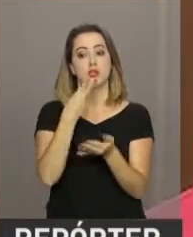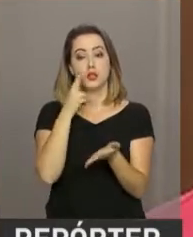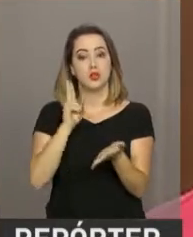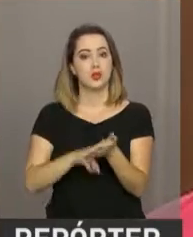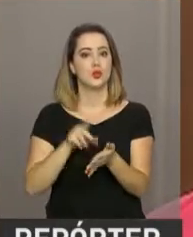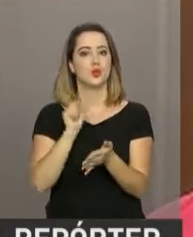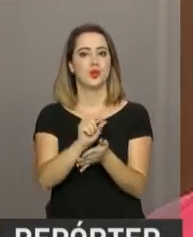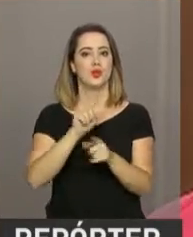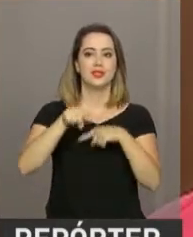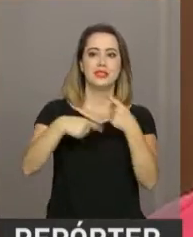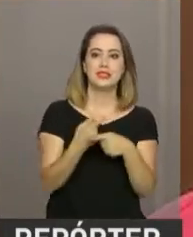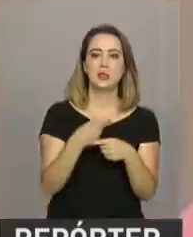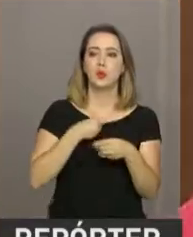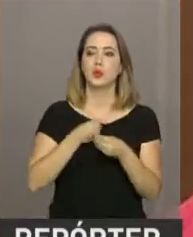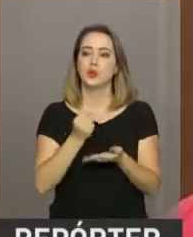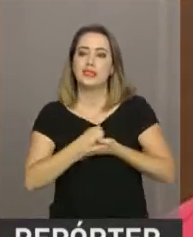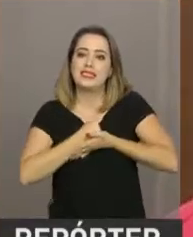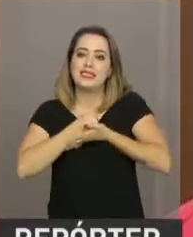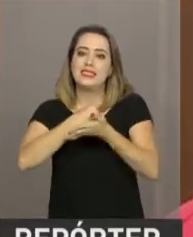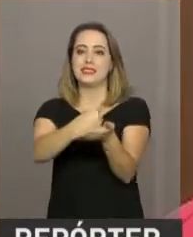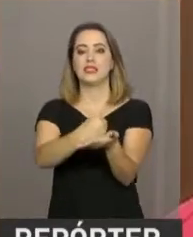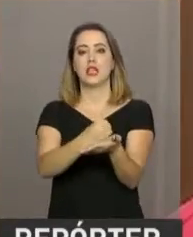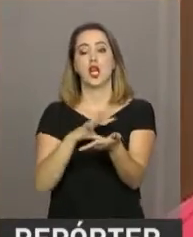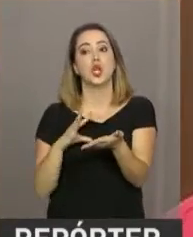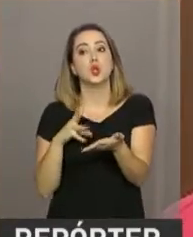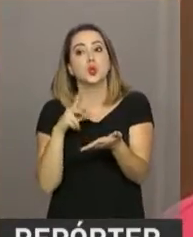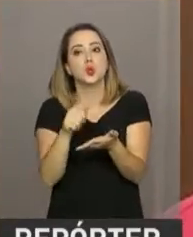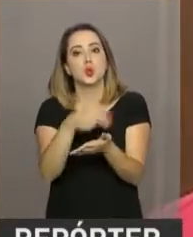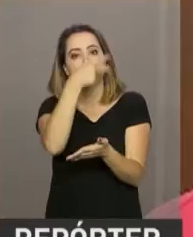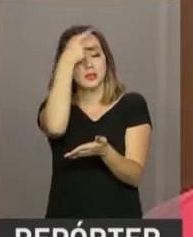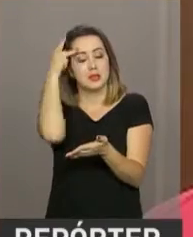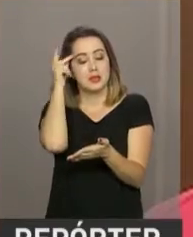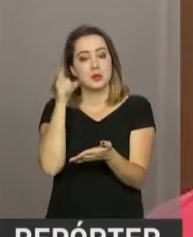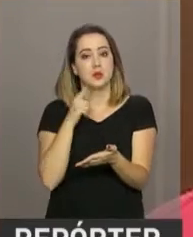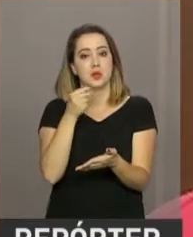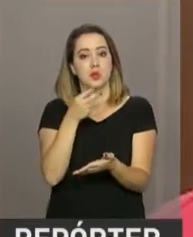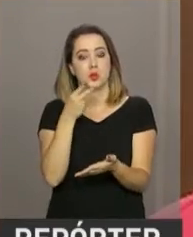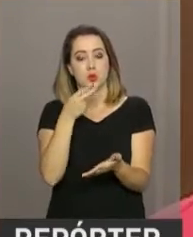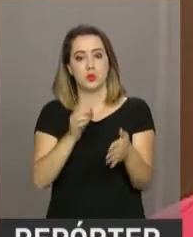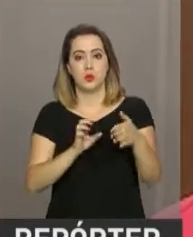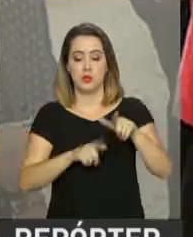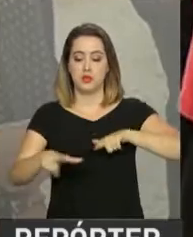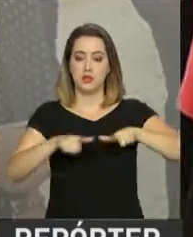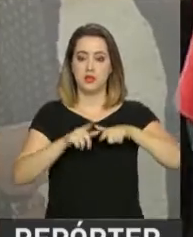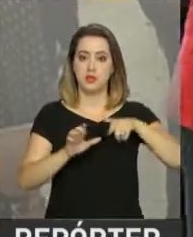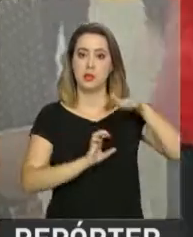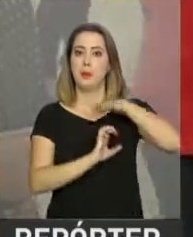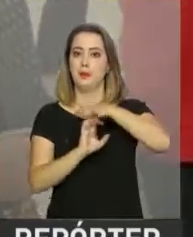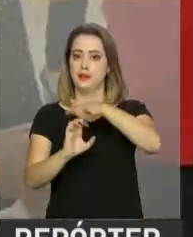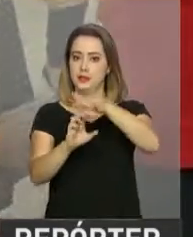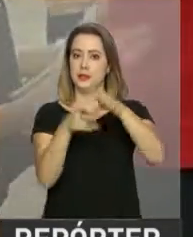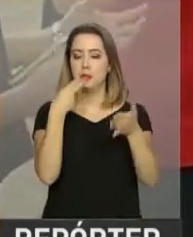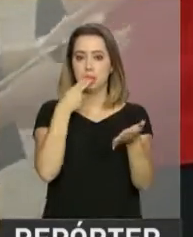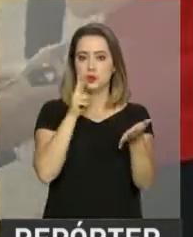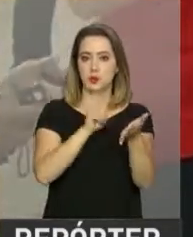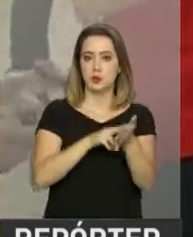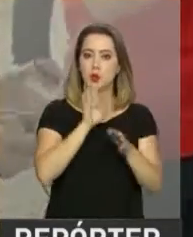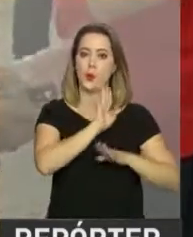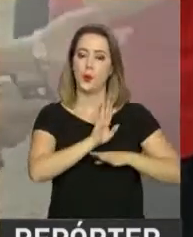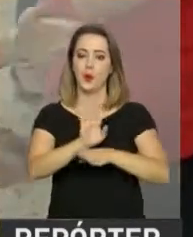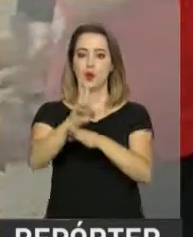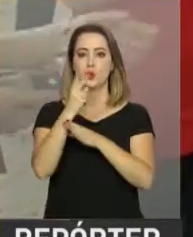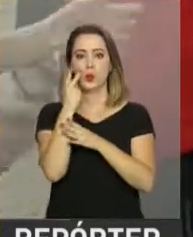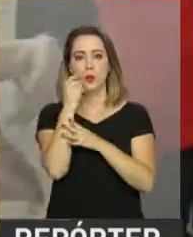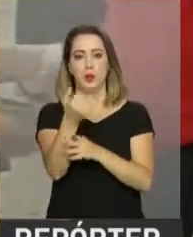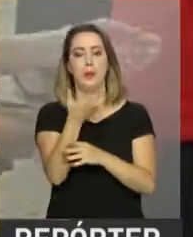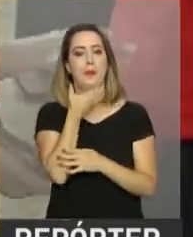os Correios fazem a parte da logística. Todos os carteiros são assistentes de Papai Noel até o Natal. A Thaís aproveitou o lançamento